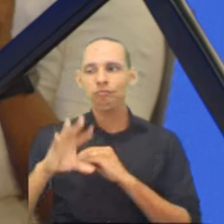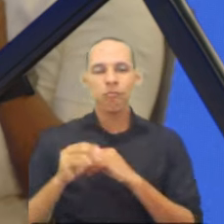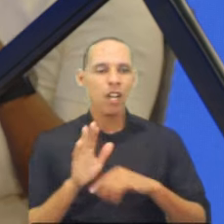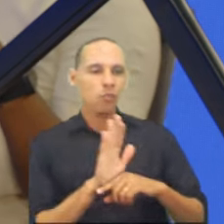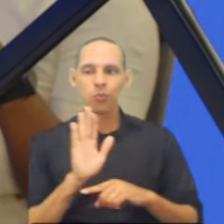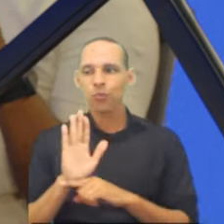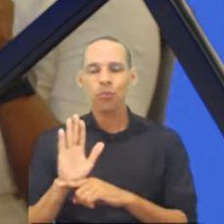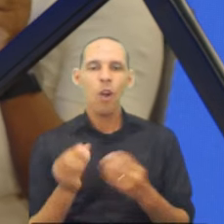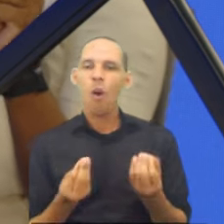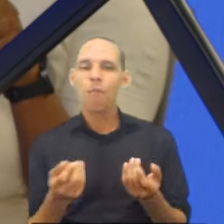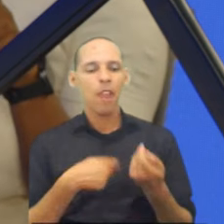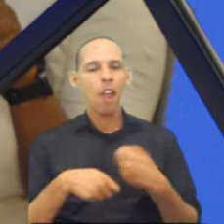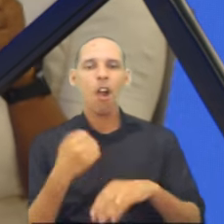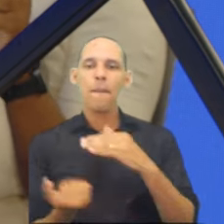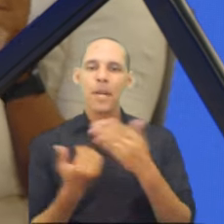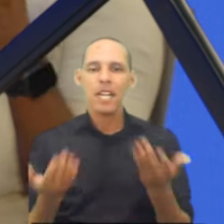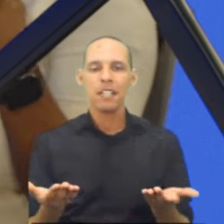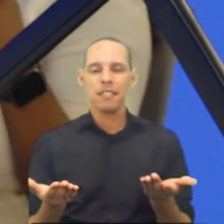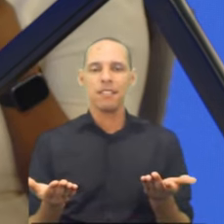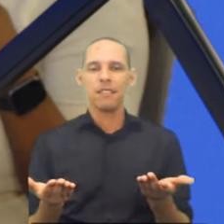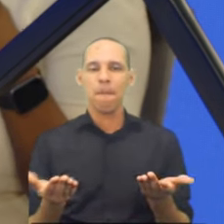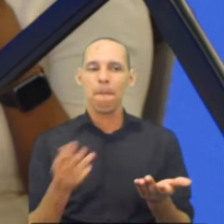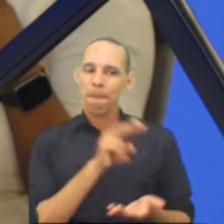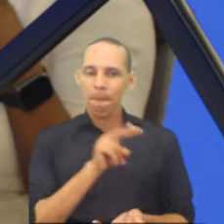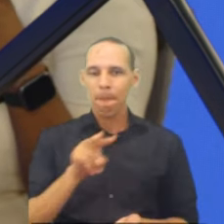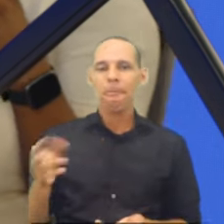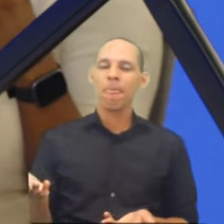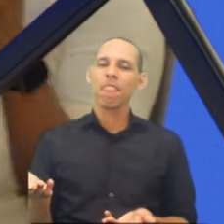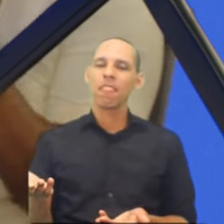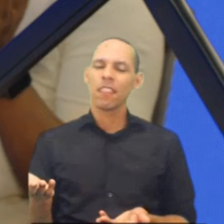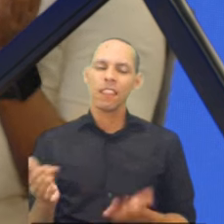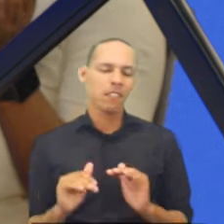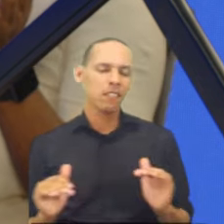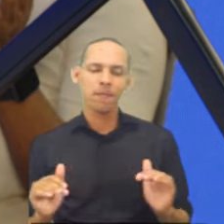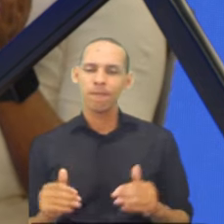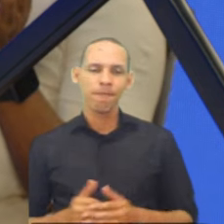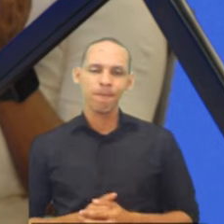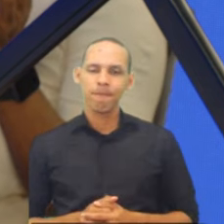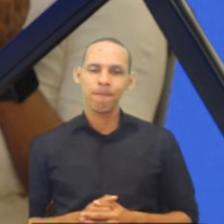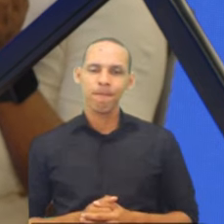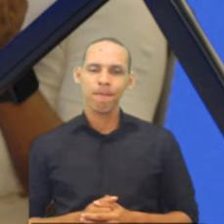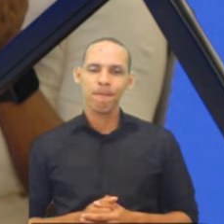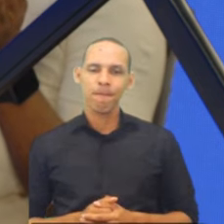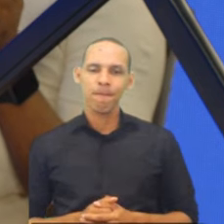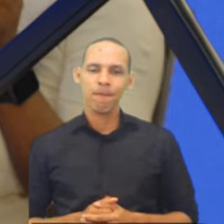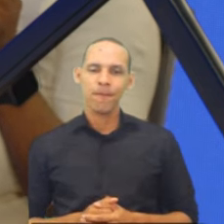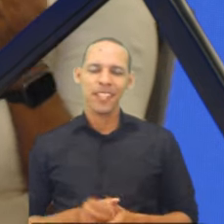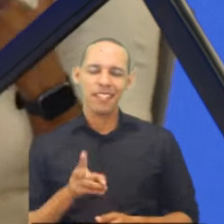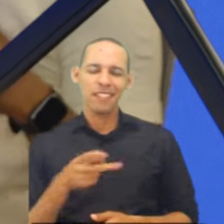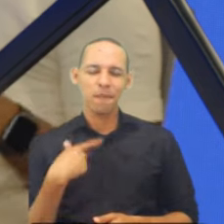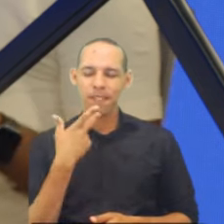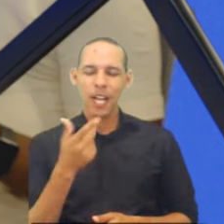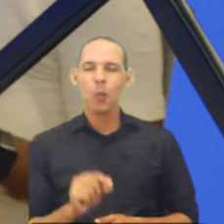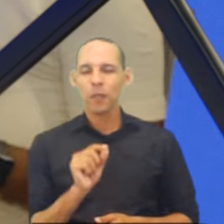ao seu negócio a sua empresa ao que você faz é simplesmente isso e é eu